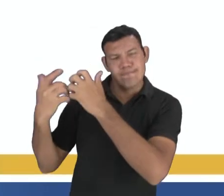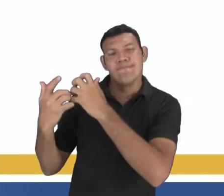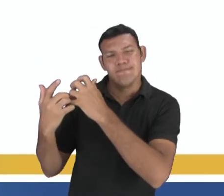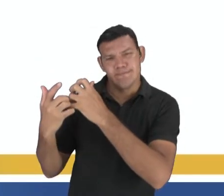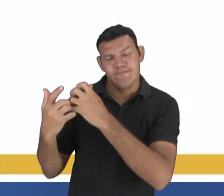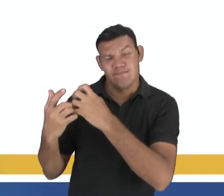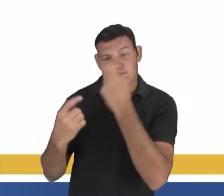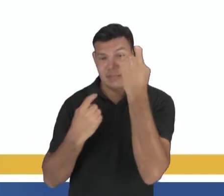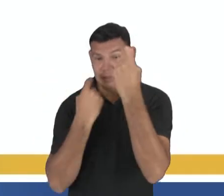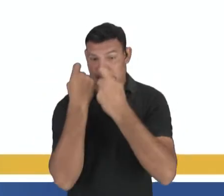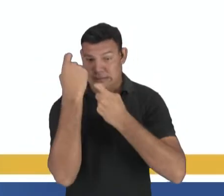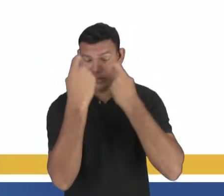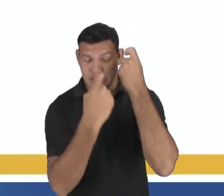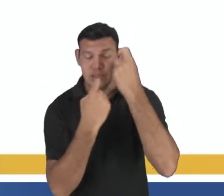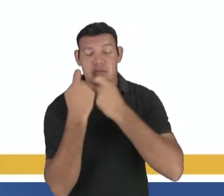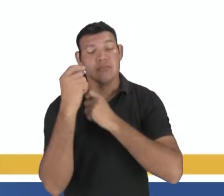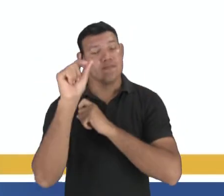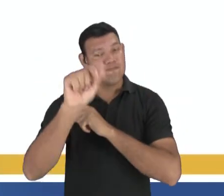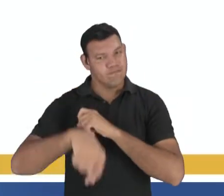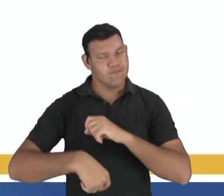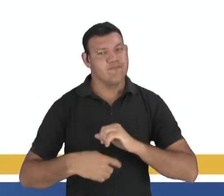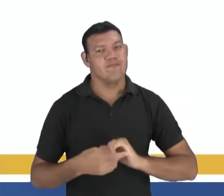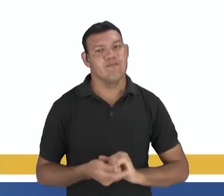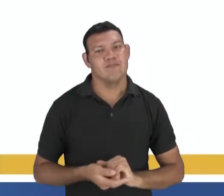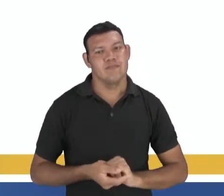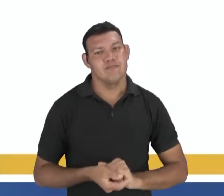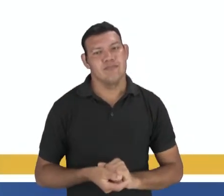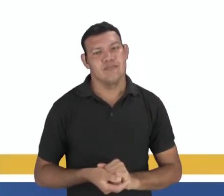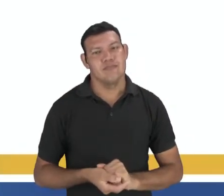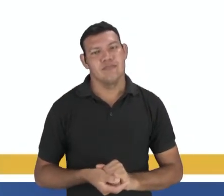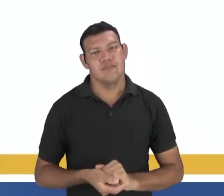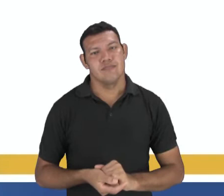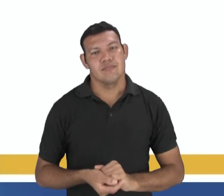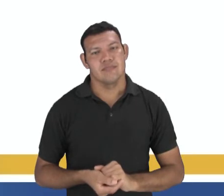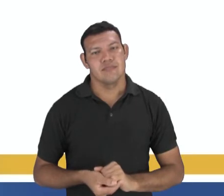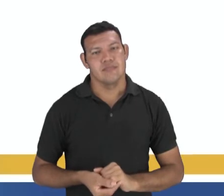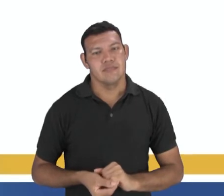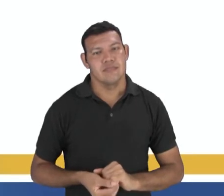refletir é muito preocupante, infelizmente.